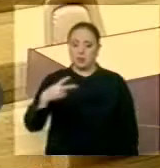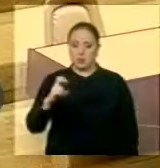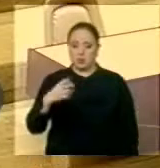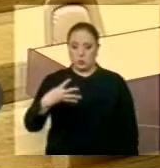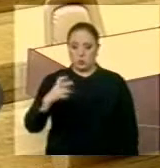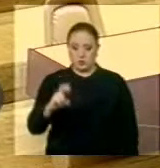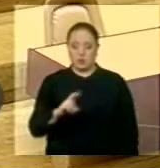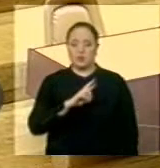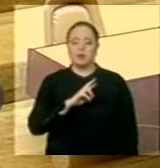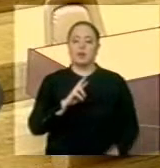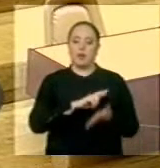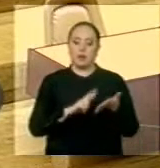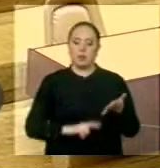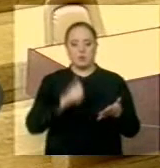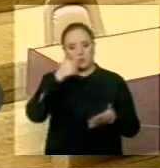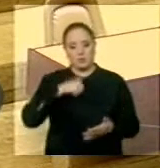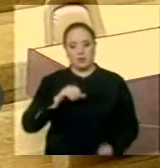2545 da relatoria de Vossa Excelência.